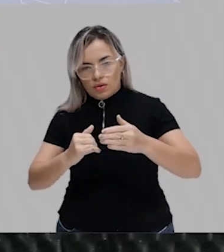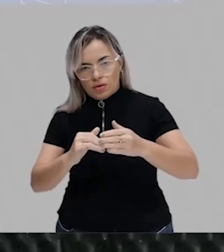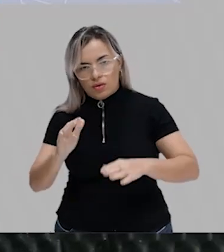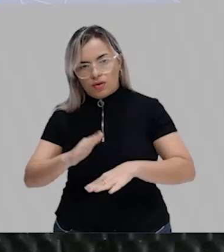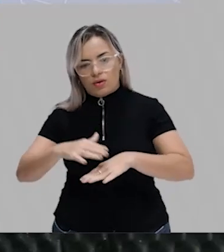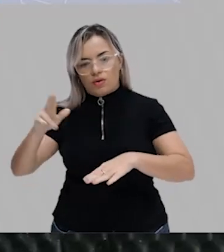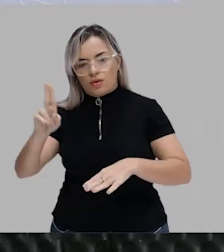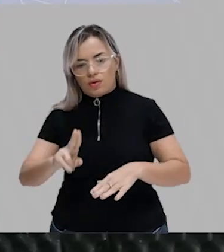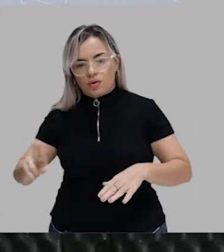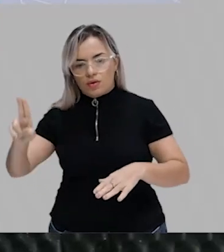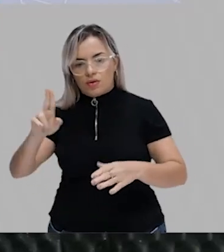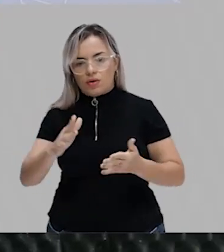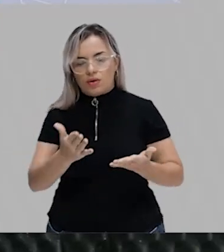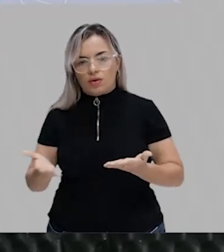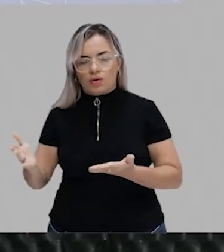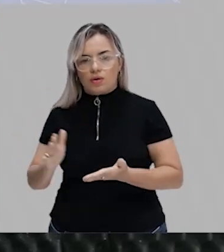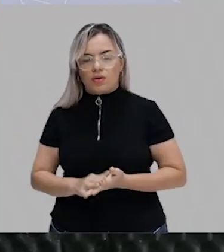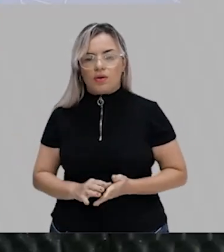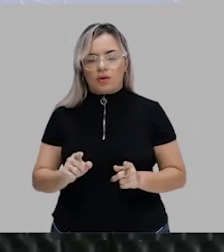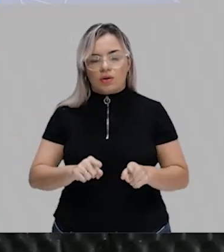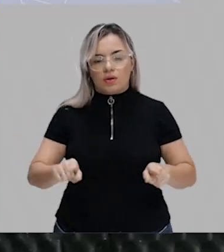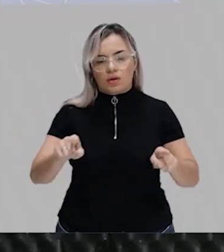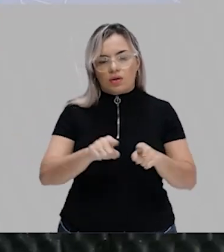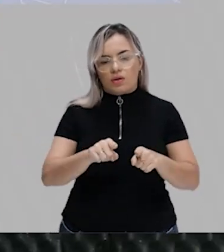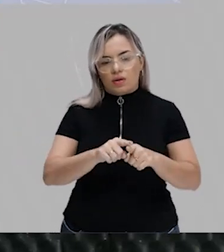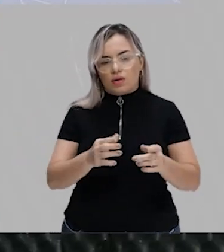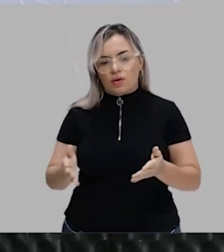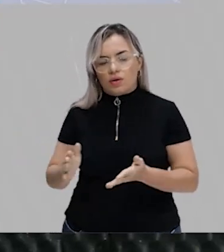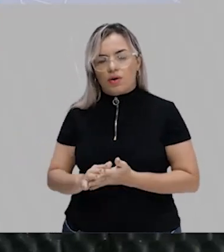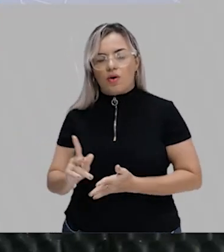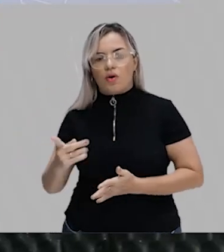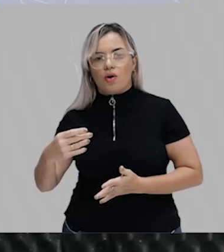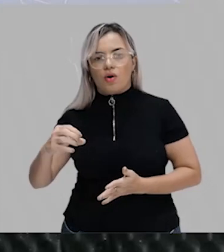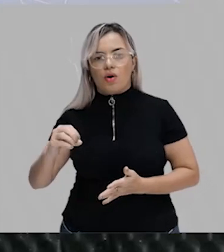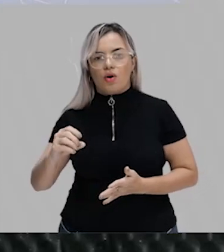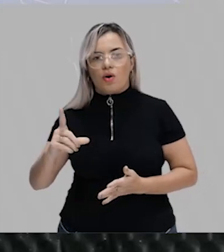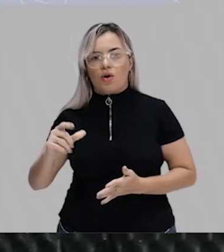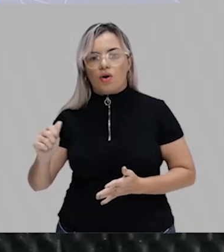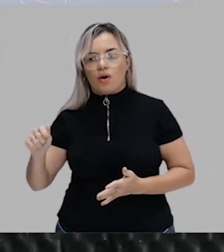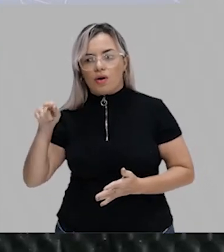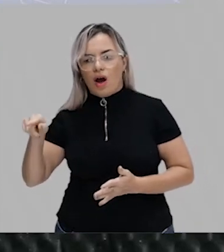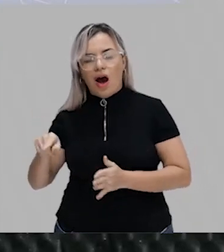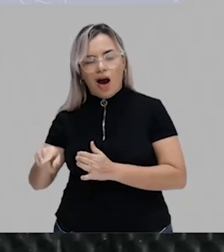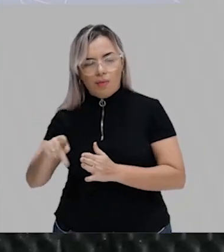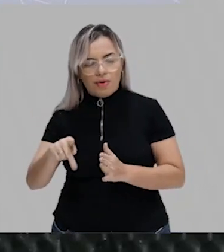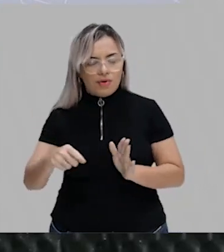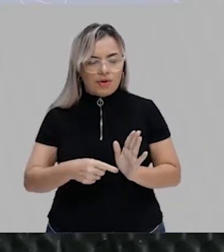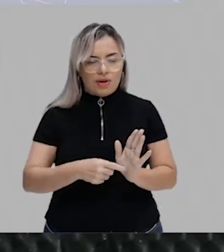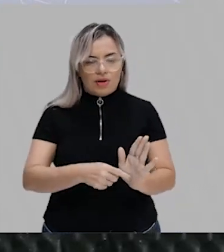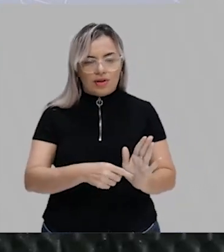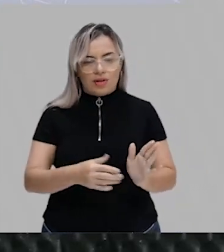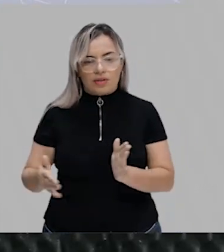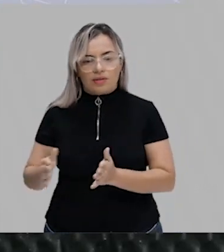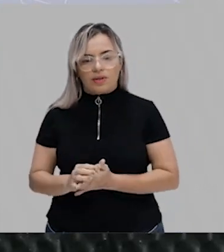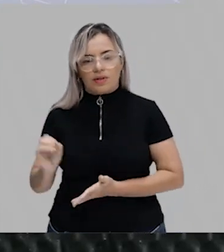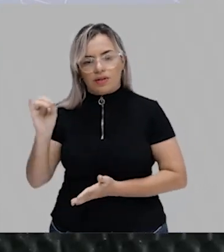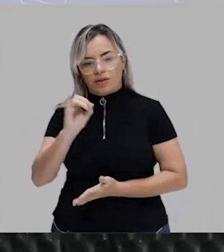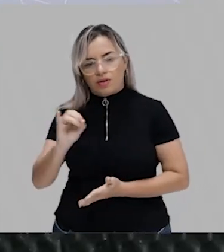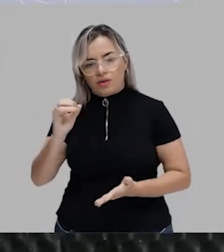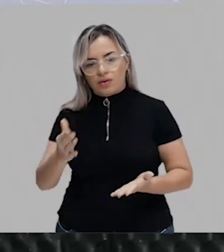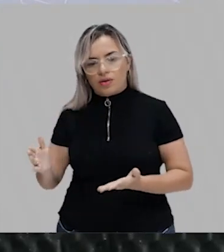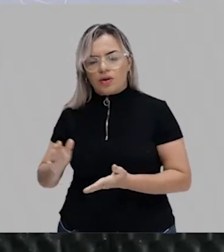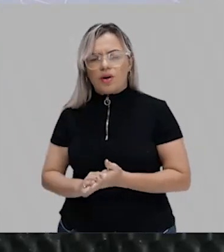como eu me apresento para vocês, sempre como eu chego. Como estás? Como estás? Como